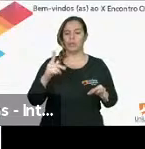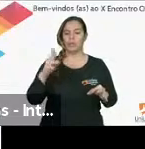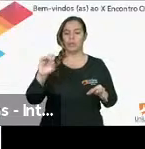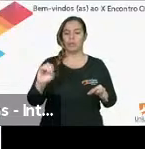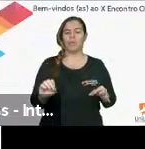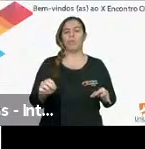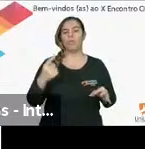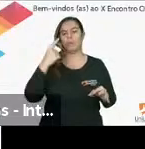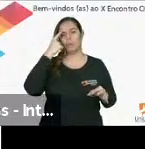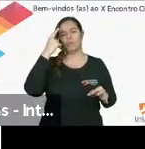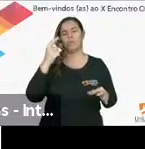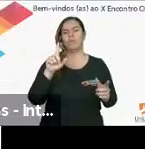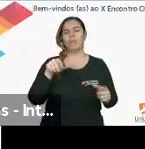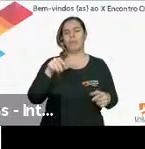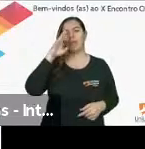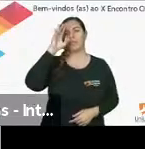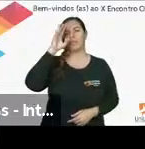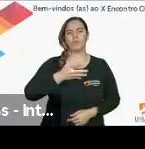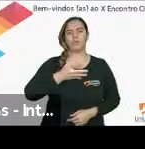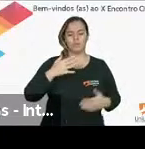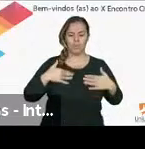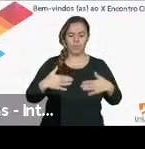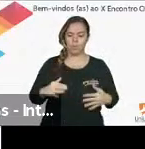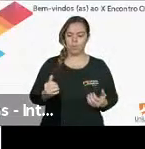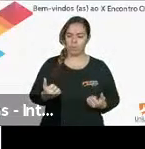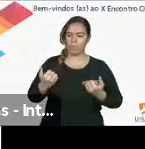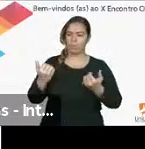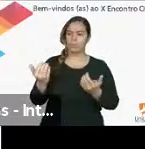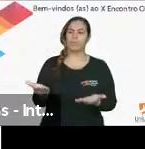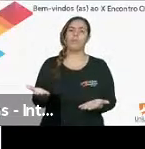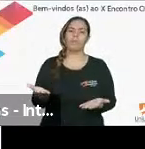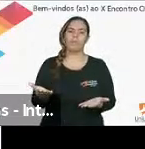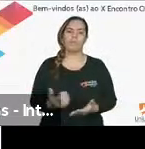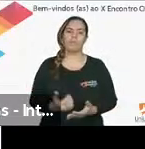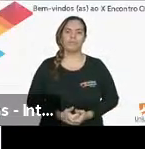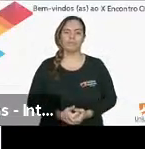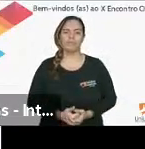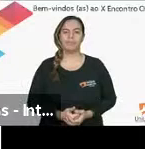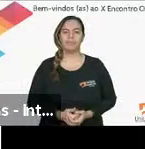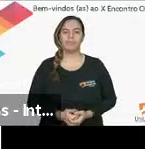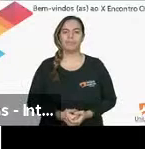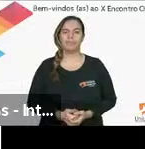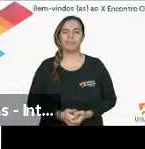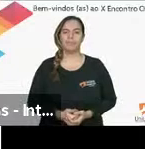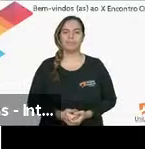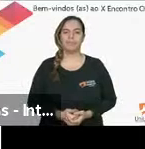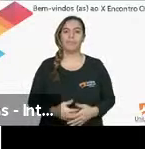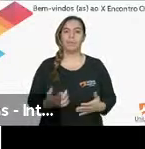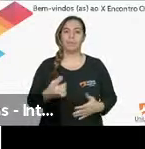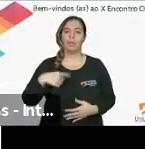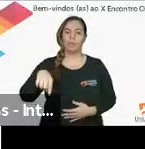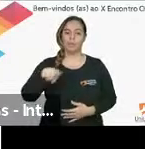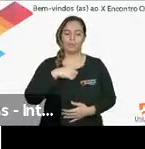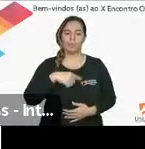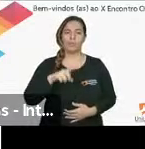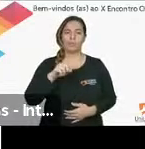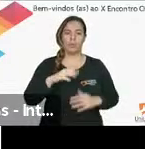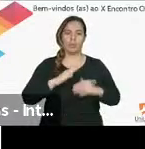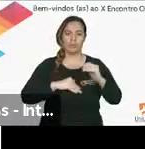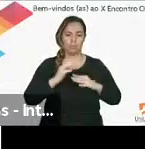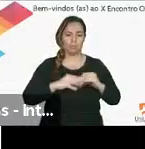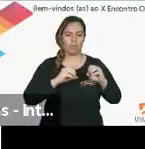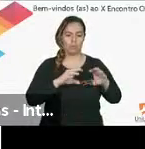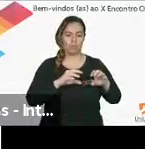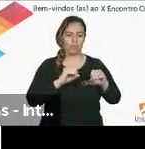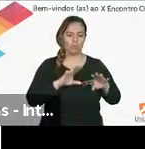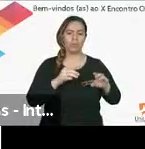a solução que o corpo deu para isso. Né? Nós todos somos educadores e aprendizes ao mesmo